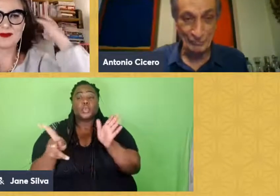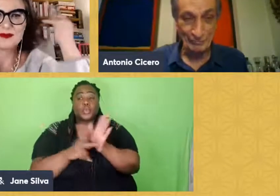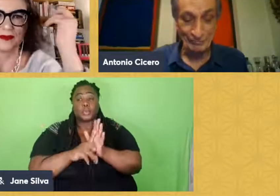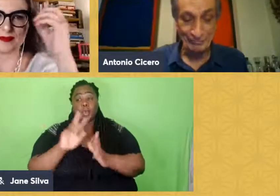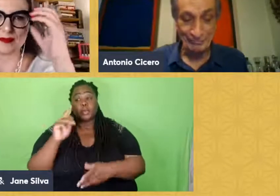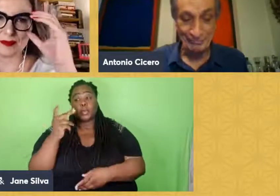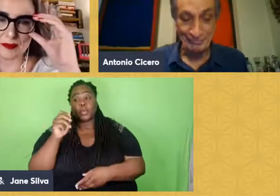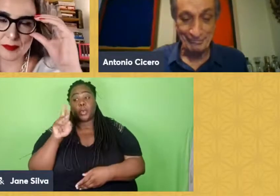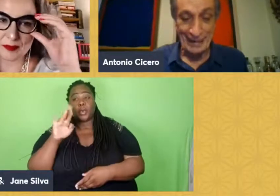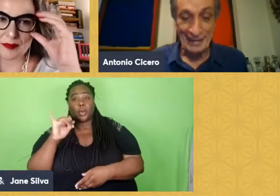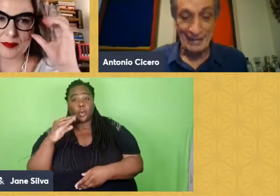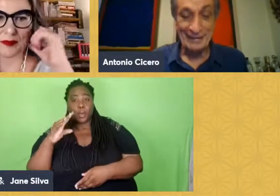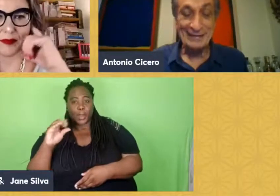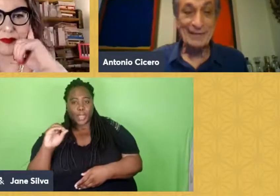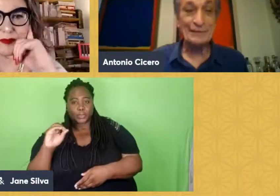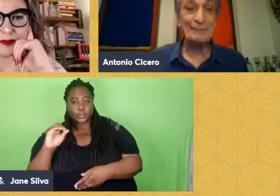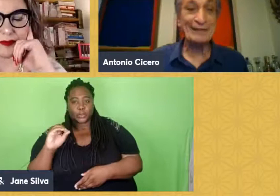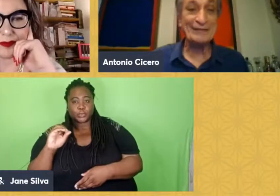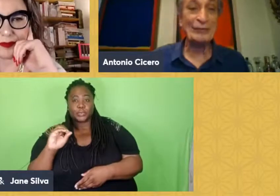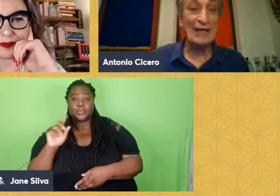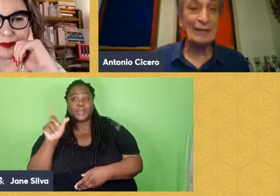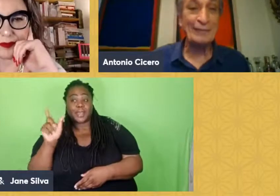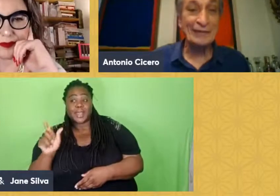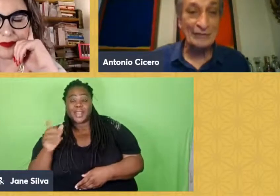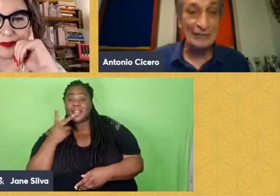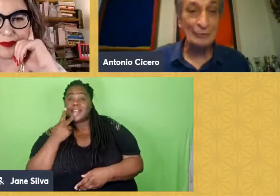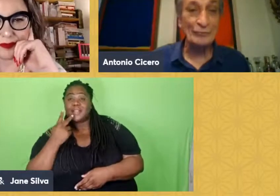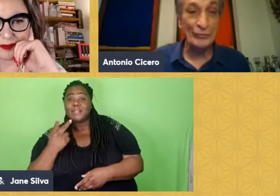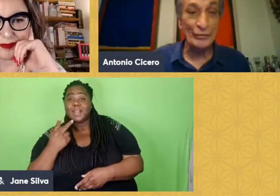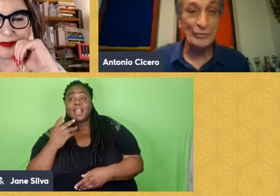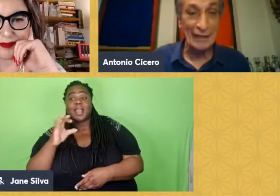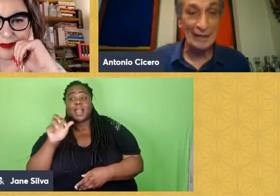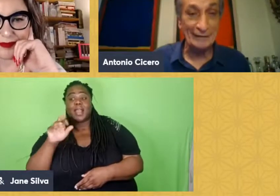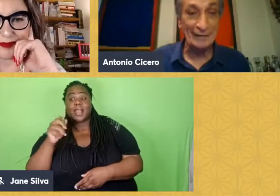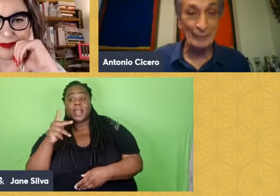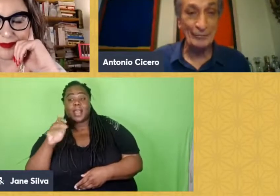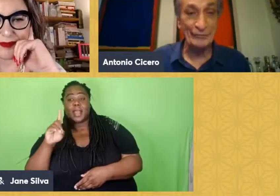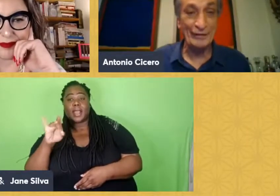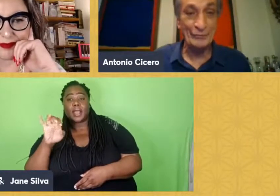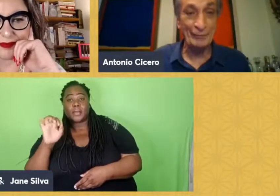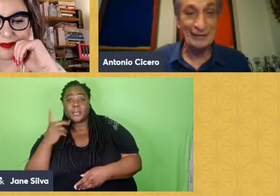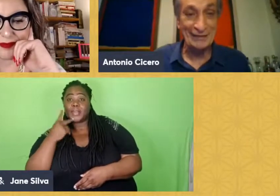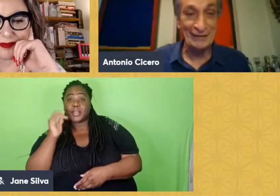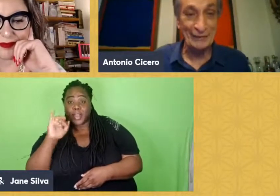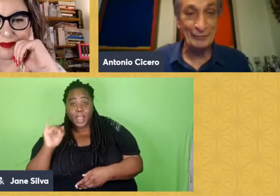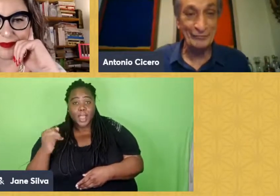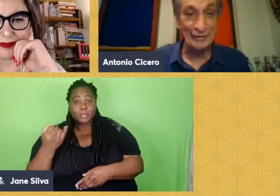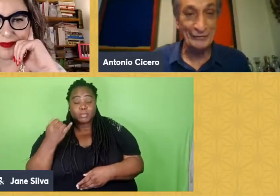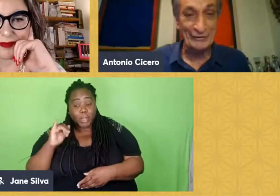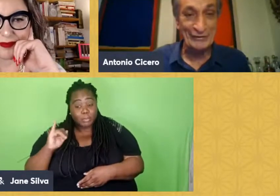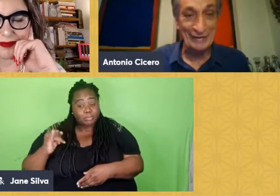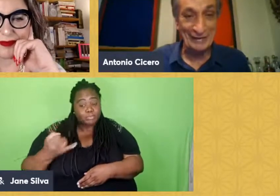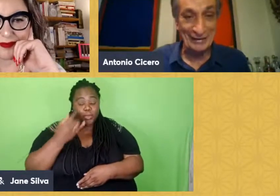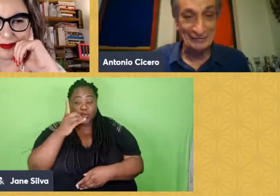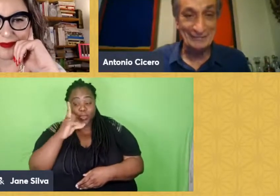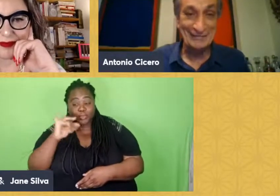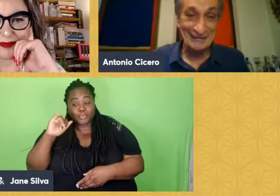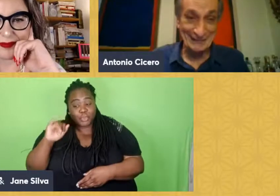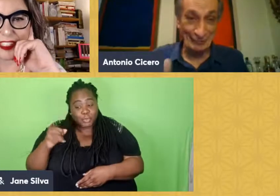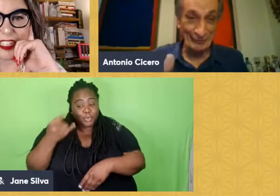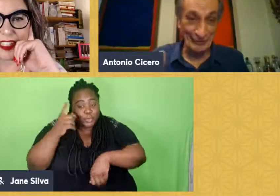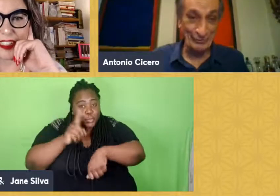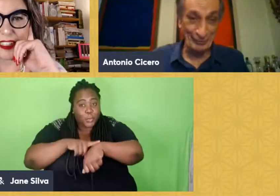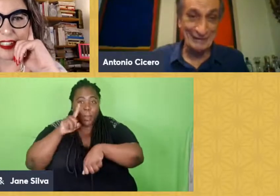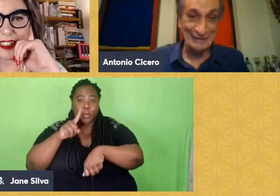Horácio, em que a expressão carpe diem foi cunhada. Aproveite o presente, aproveite o dia, né? Quer